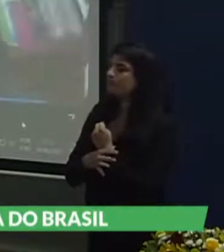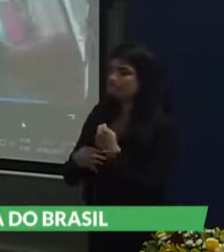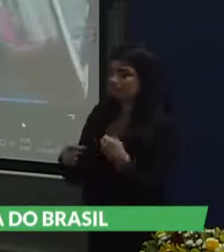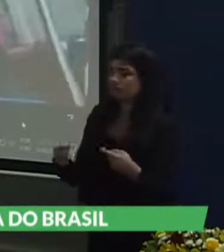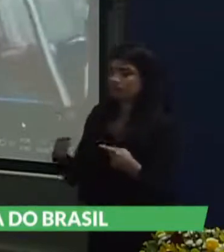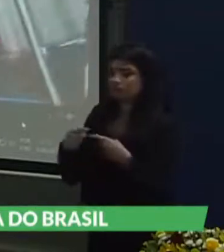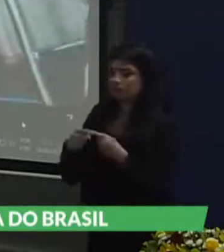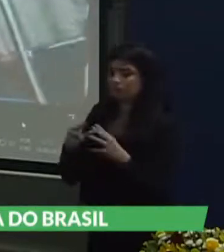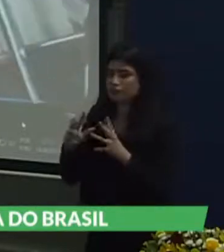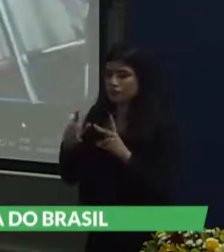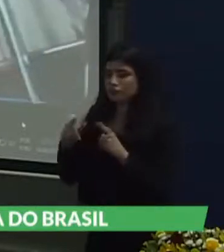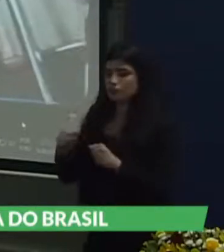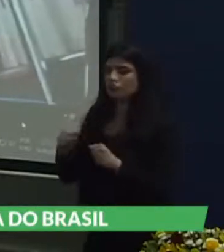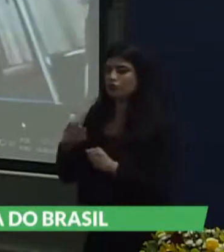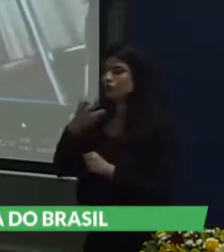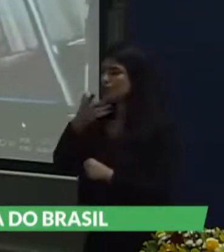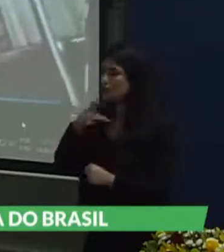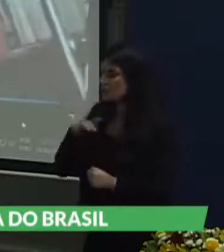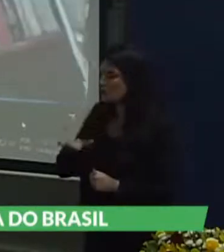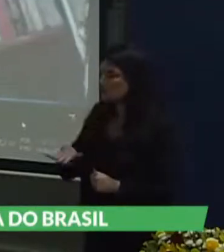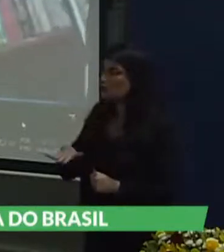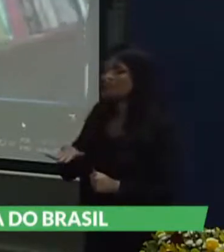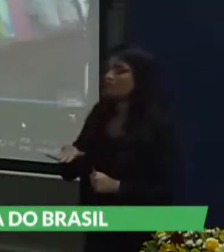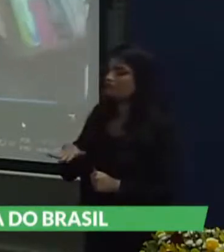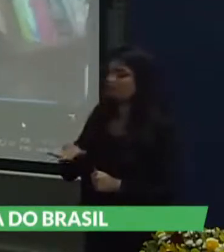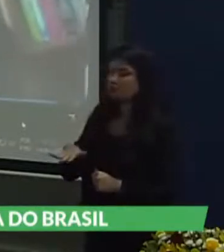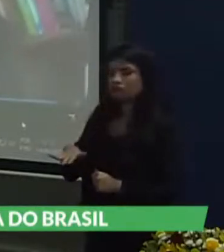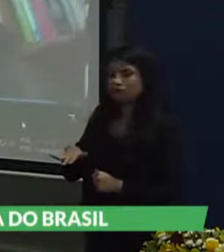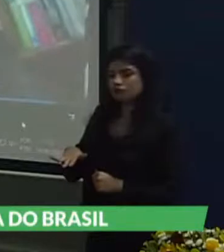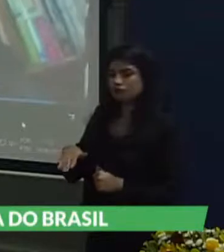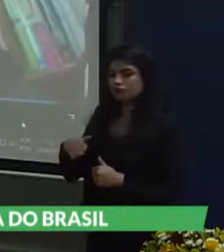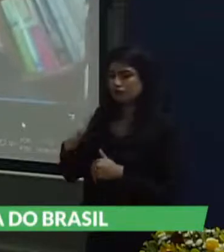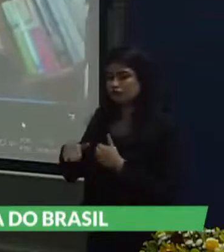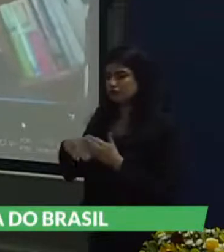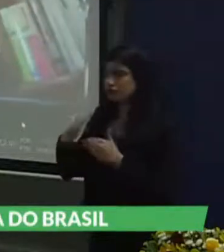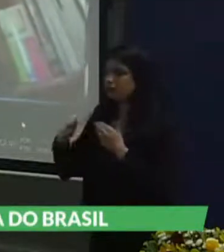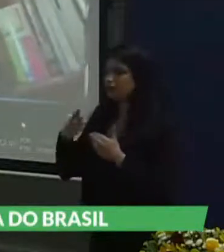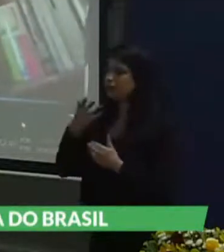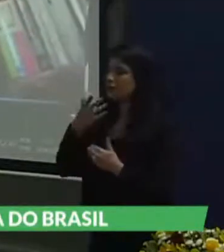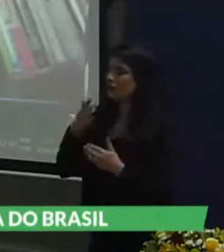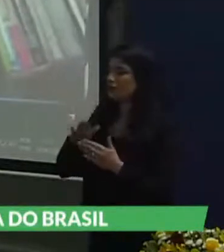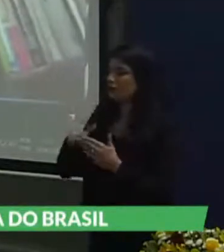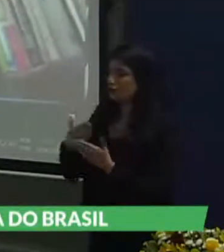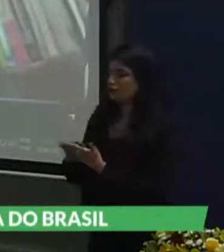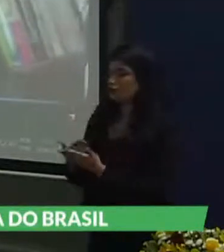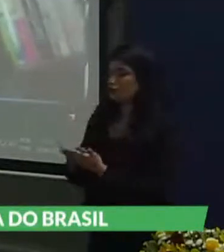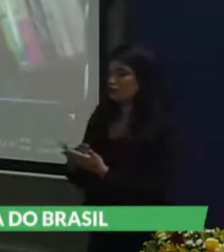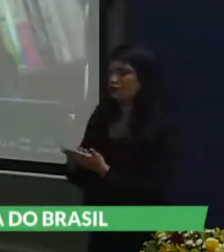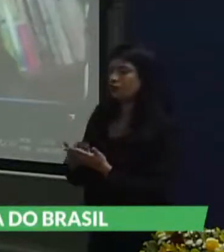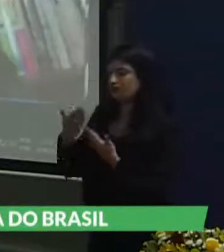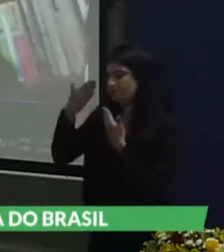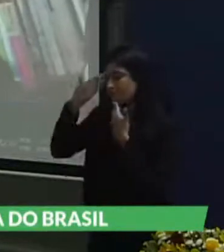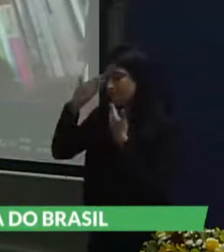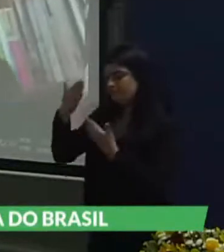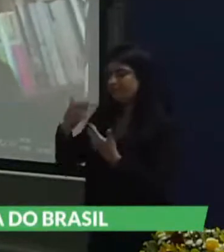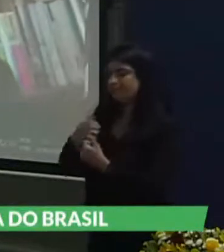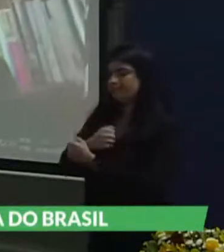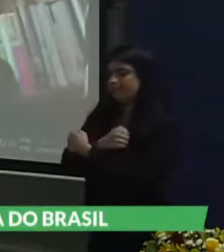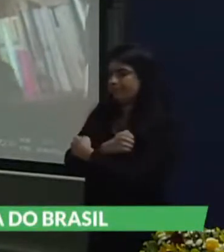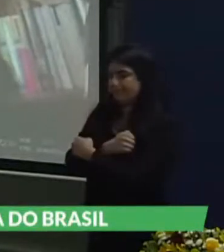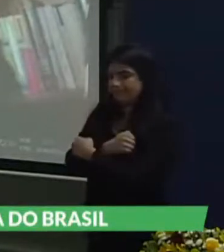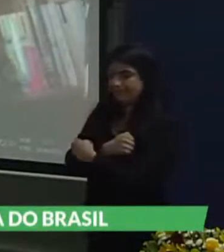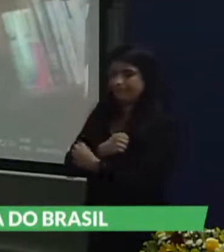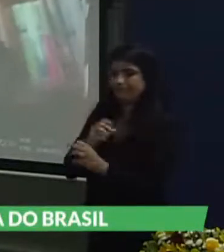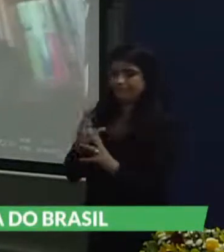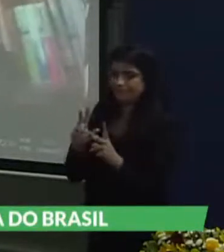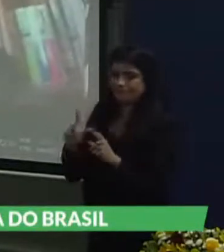sobretudo com as crianças que se desenvolvem nas escolas. Um abraço a vocês, todos